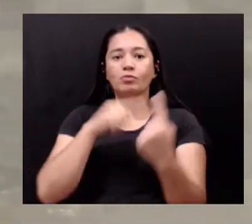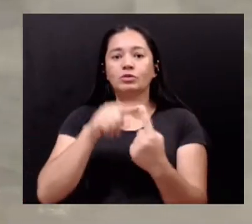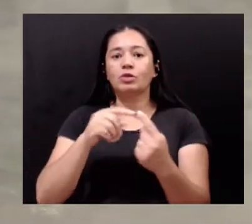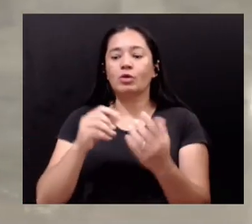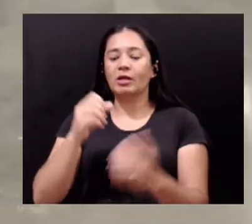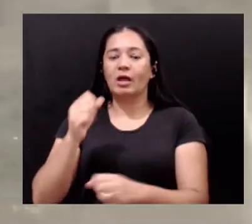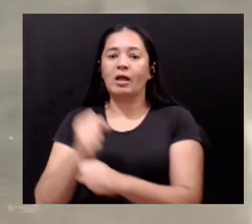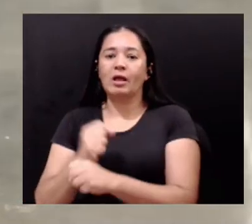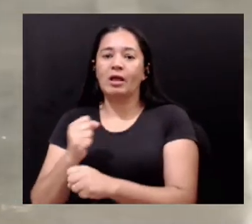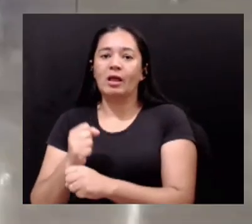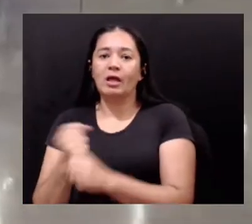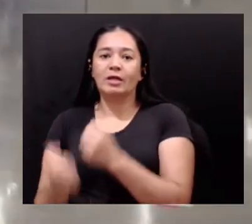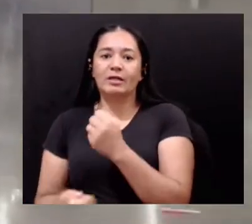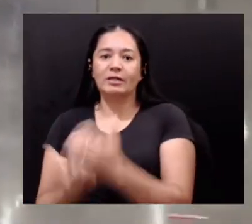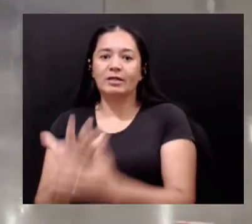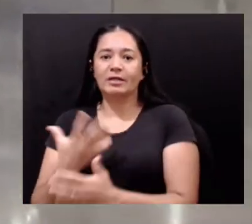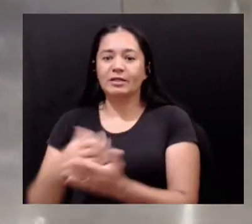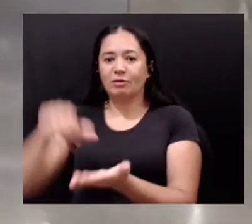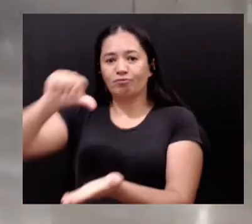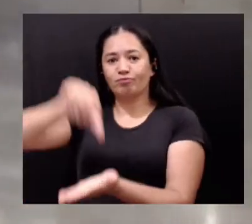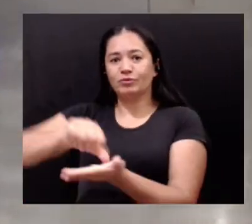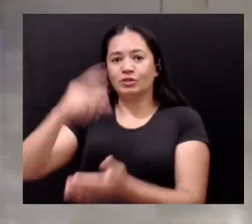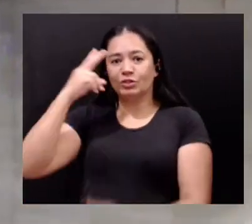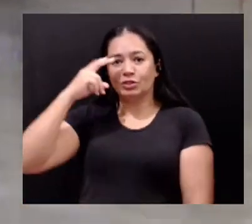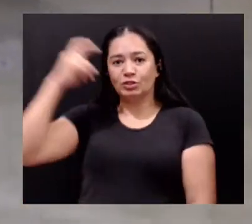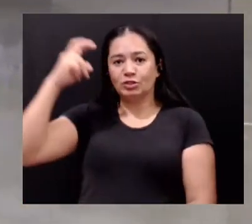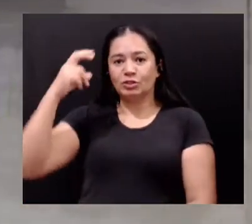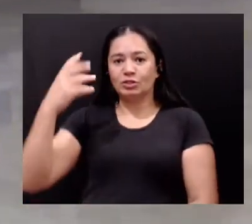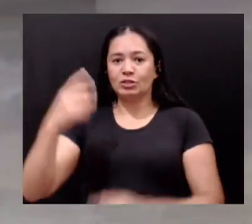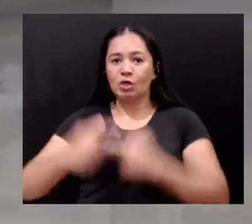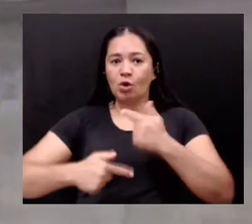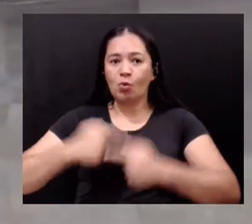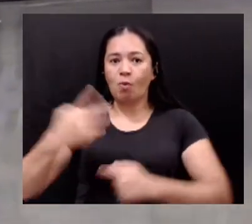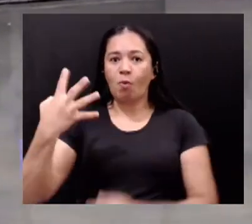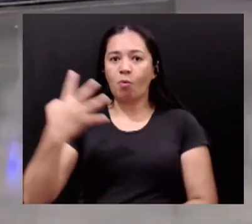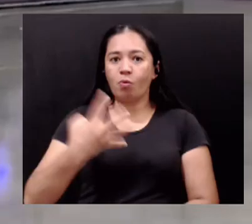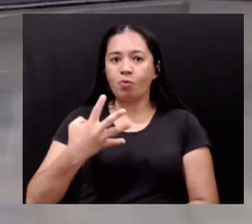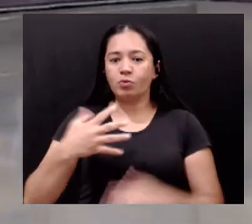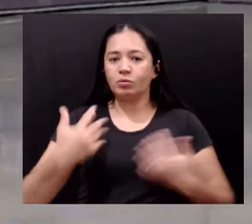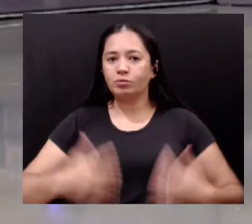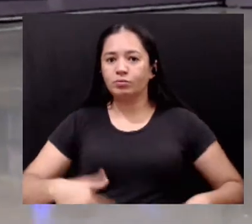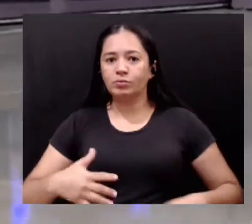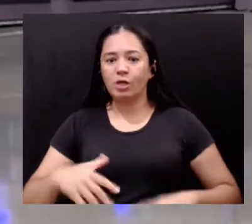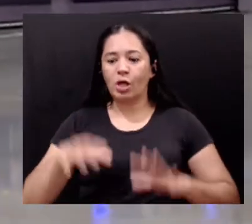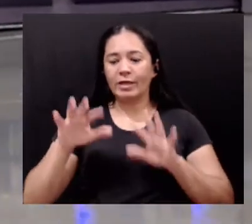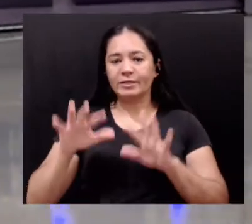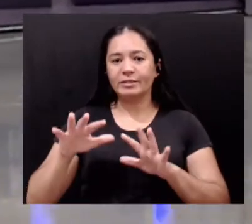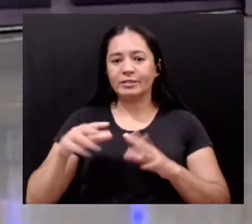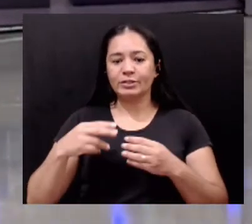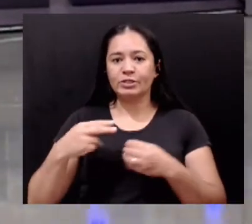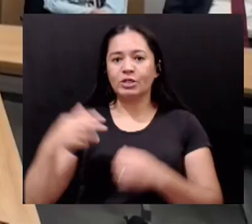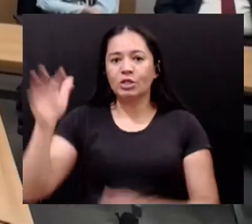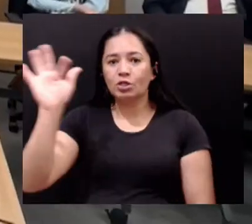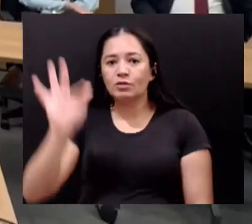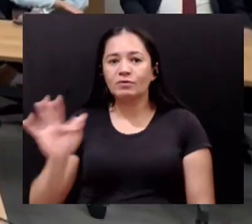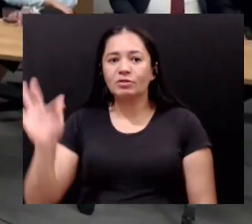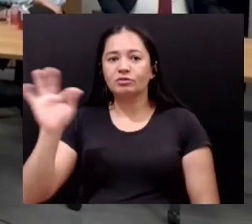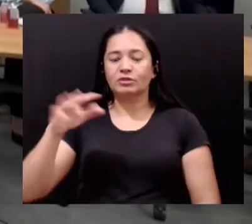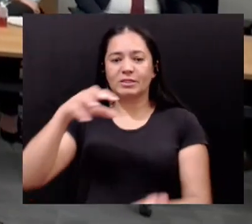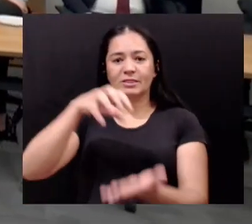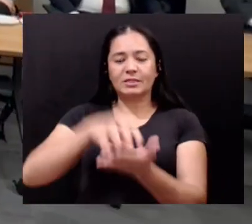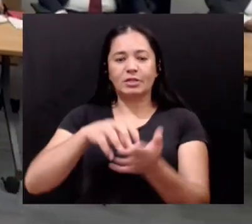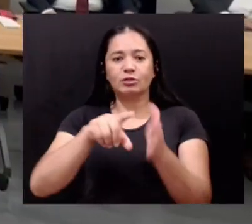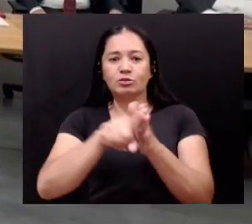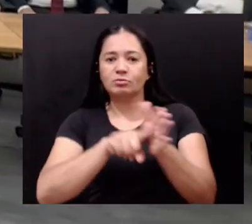inovação inteligente de quarta geração. Com isso, universidades, centros de pesquisa,